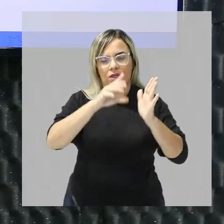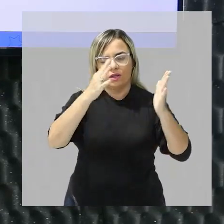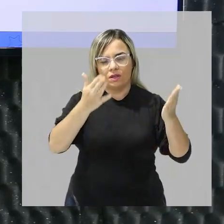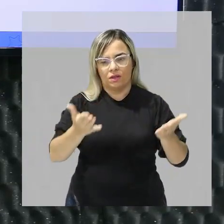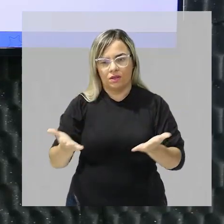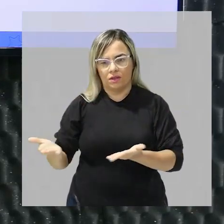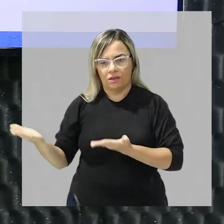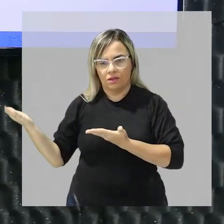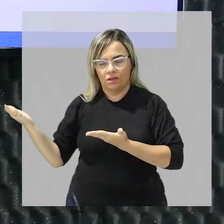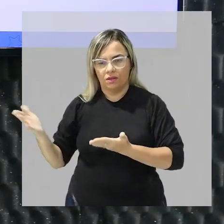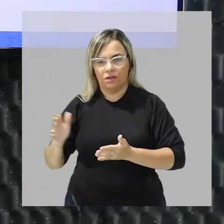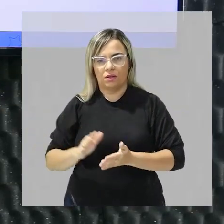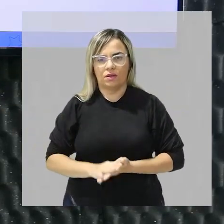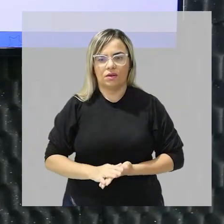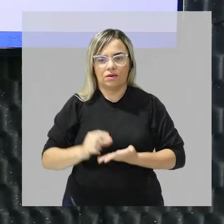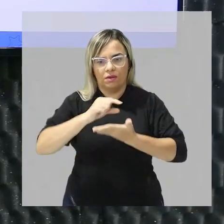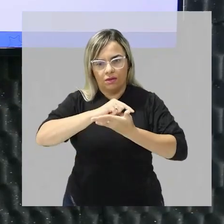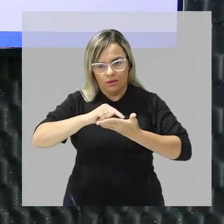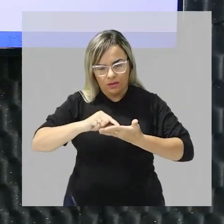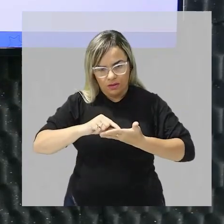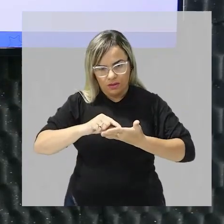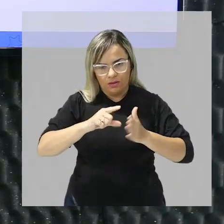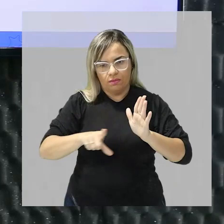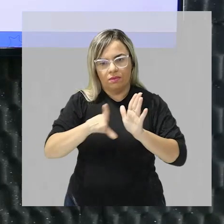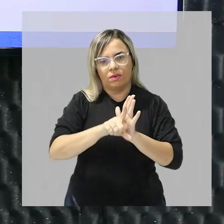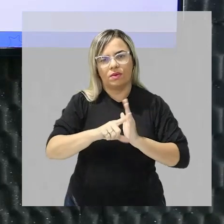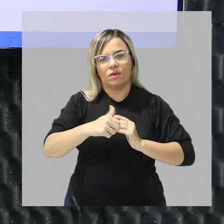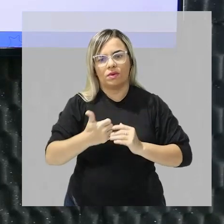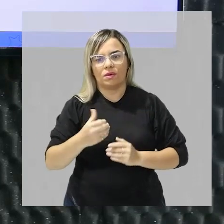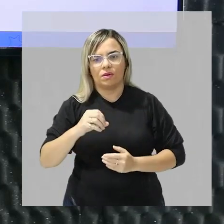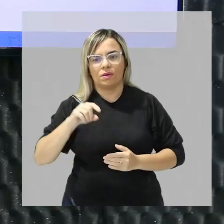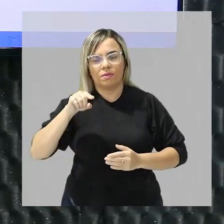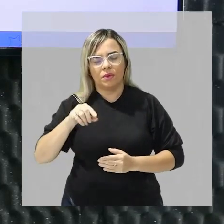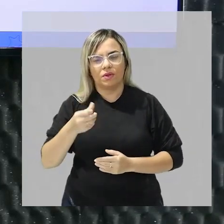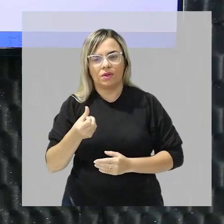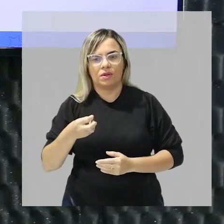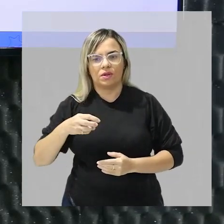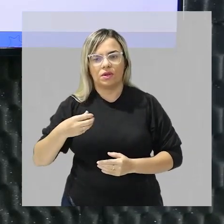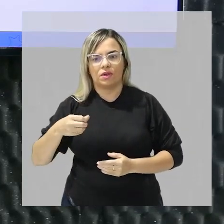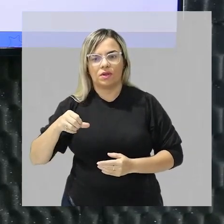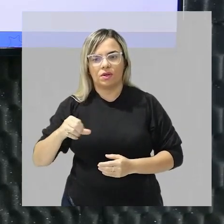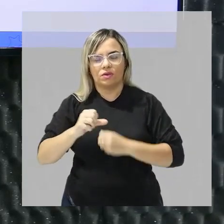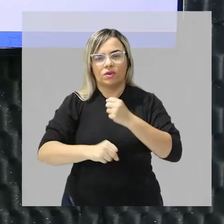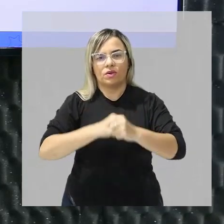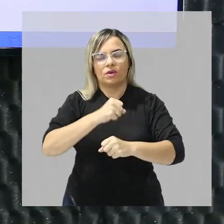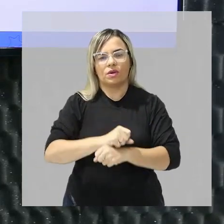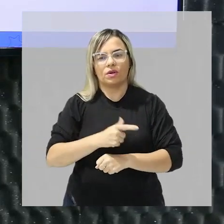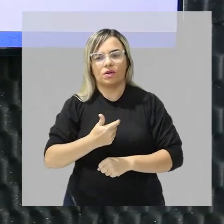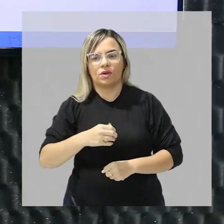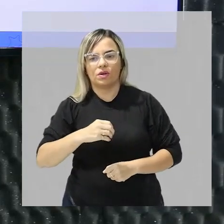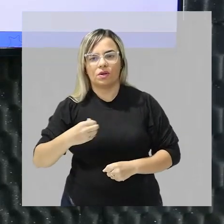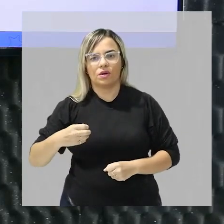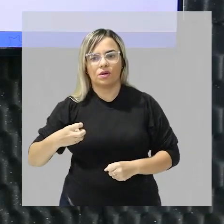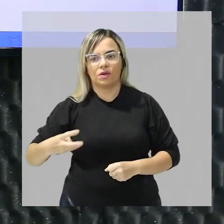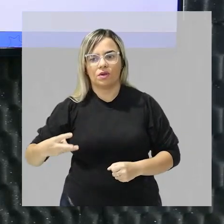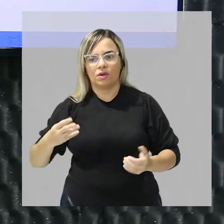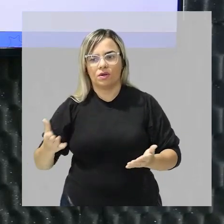tu também tem que deixar em destaque. Lei 10.639 de 2003, que alterou a Lei